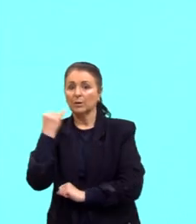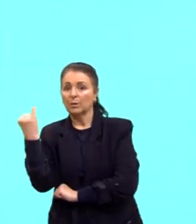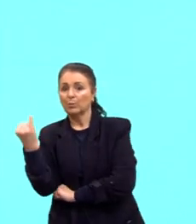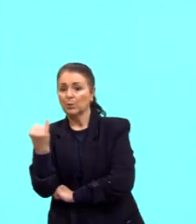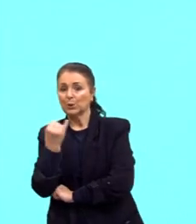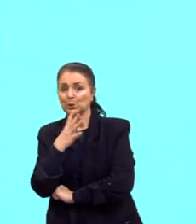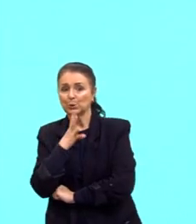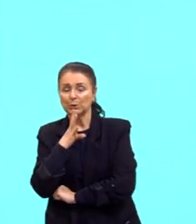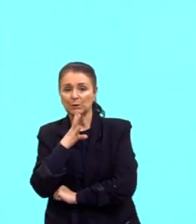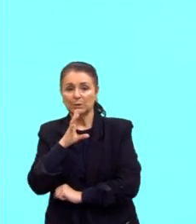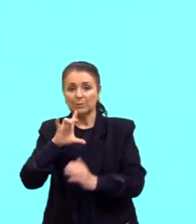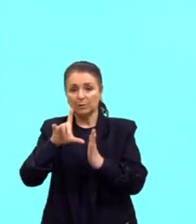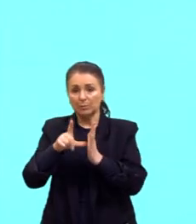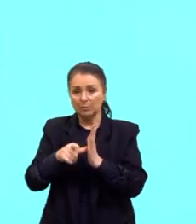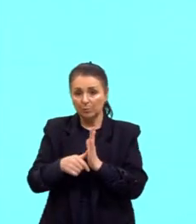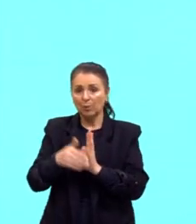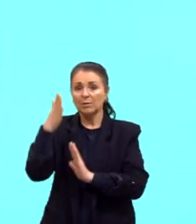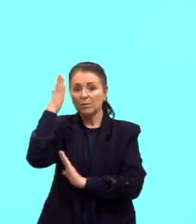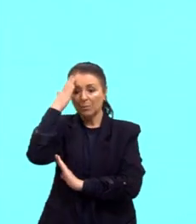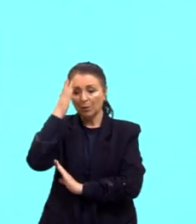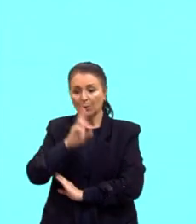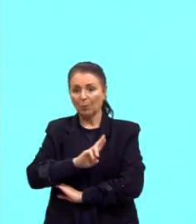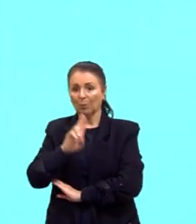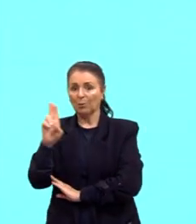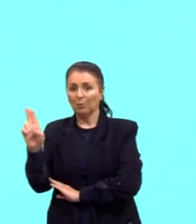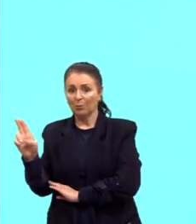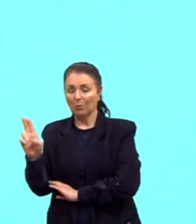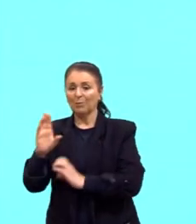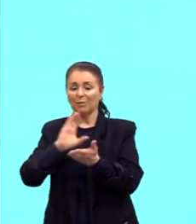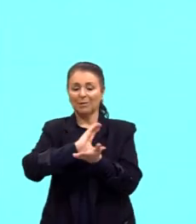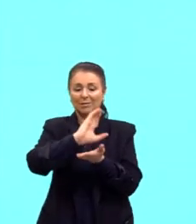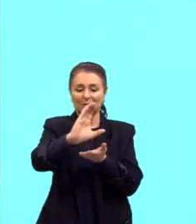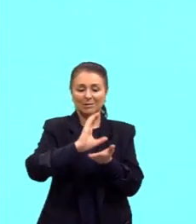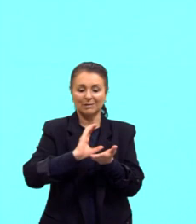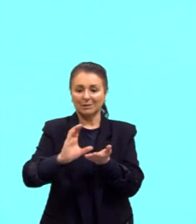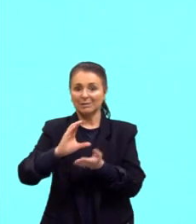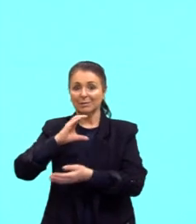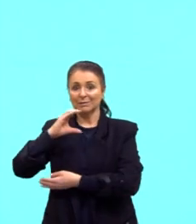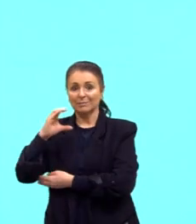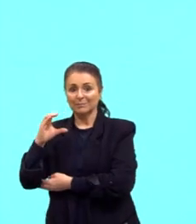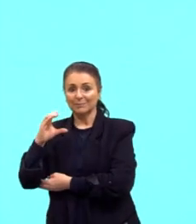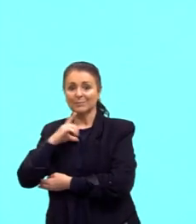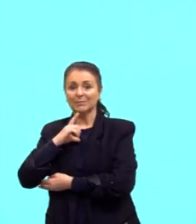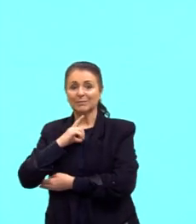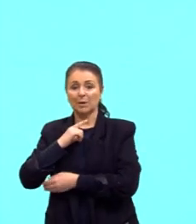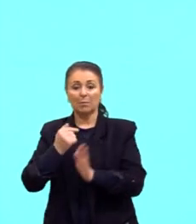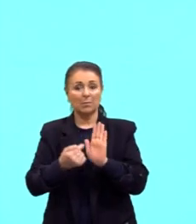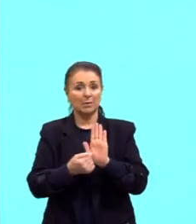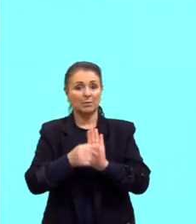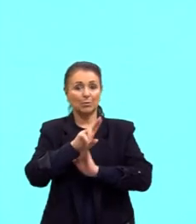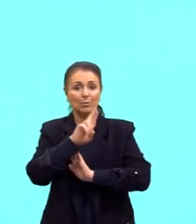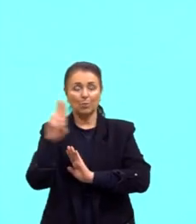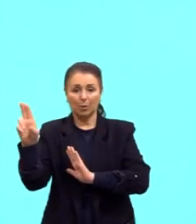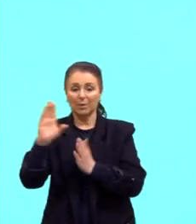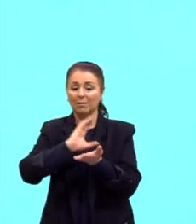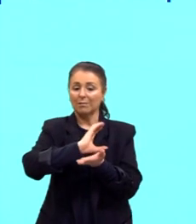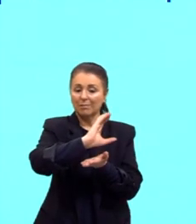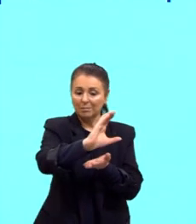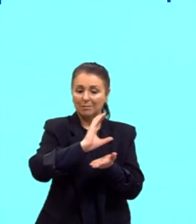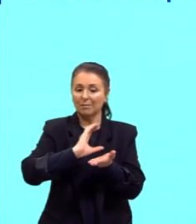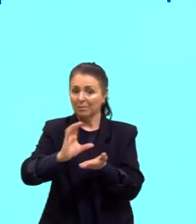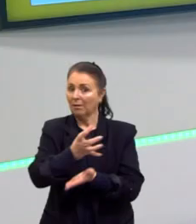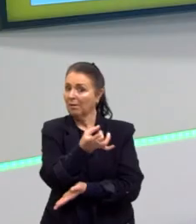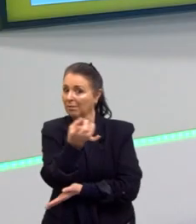conhecer quando a gente for nomear né dar nomes as cadeias carbônicas tem que aparecer também o nome das suas ramificações